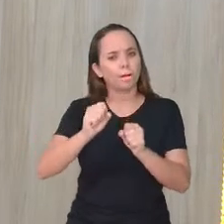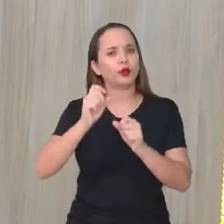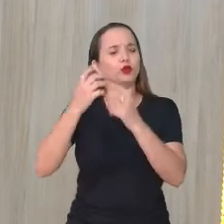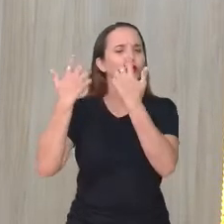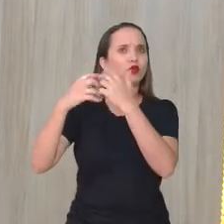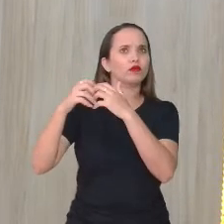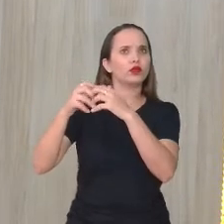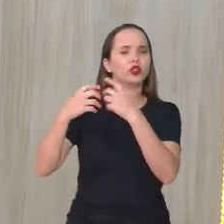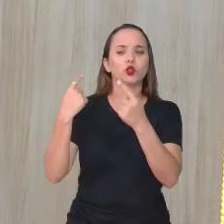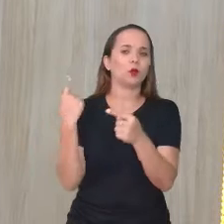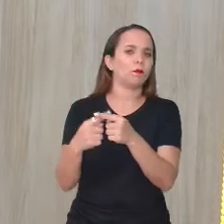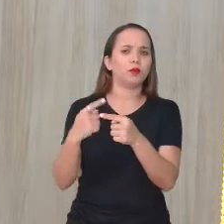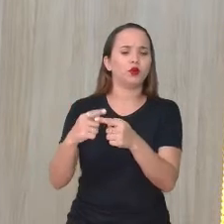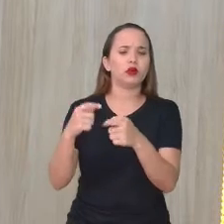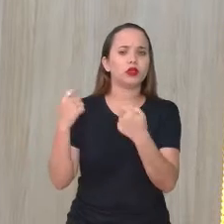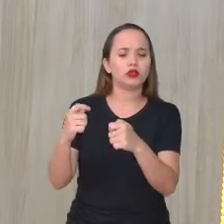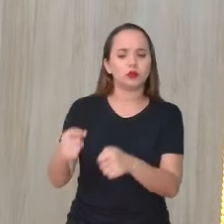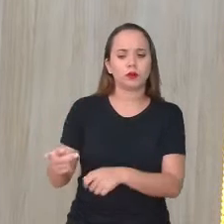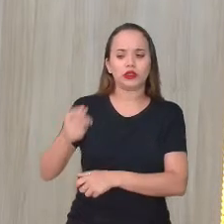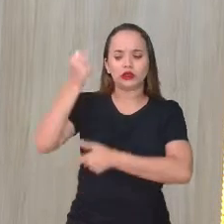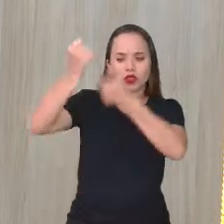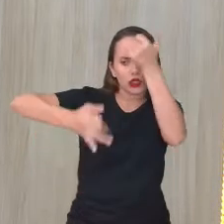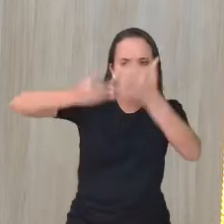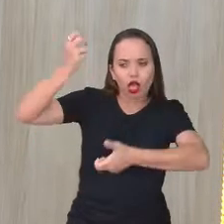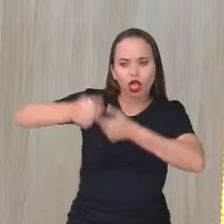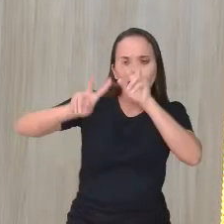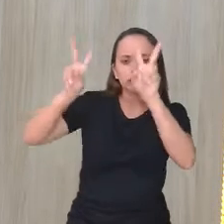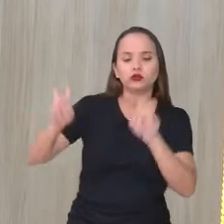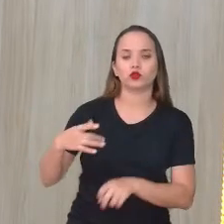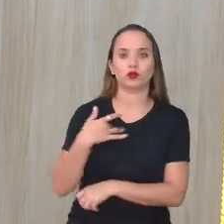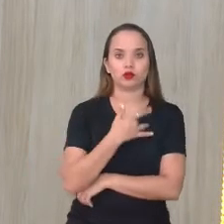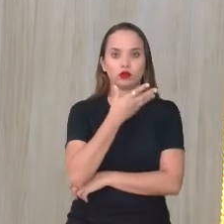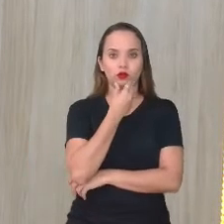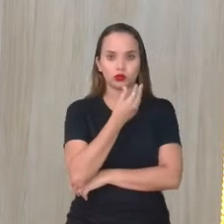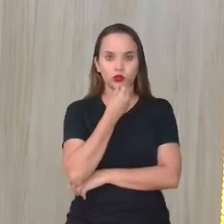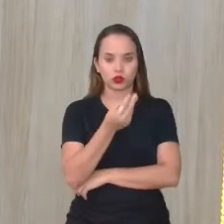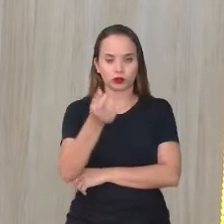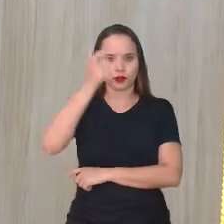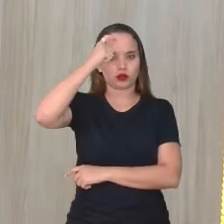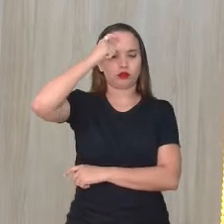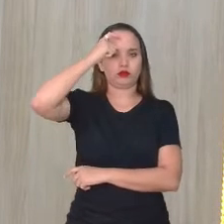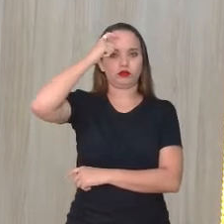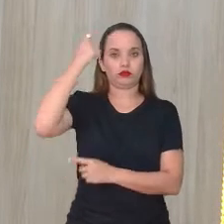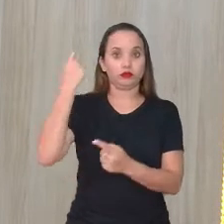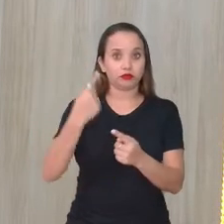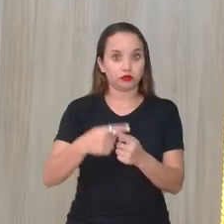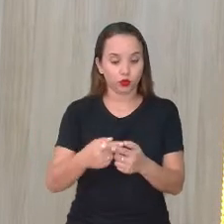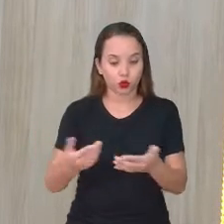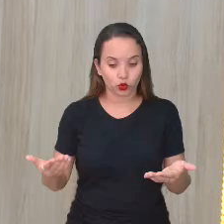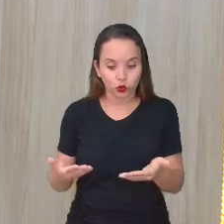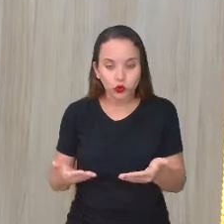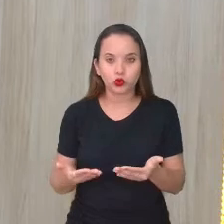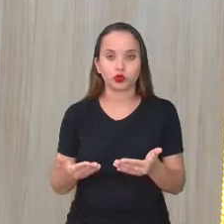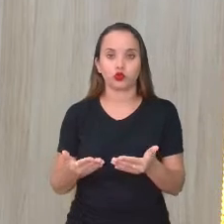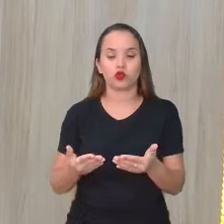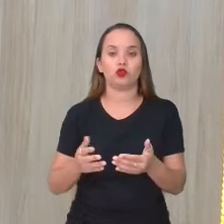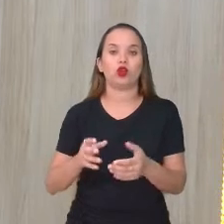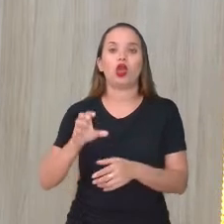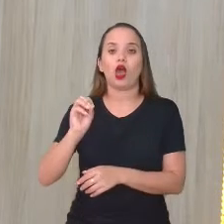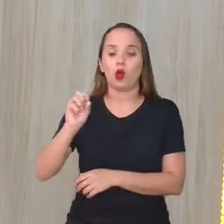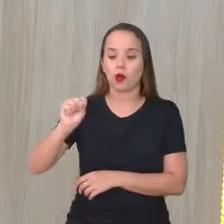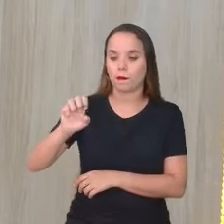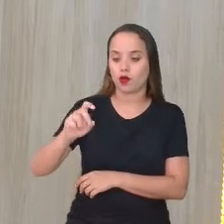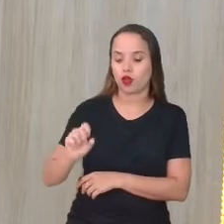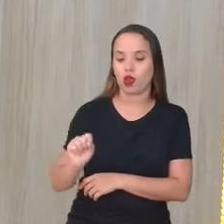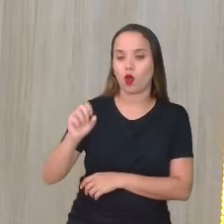que devemos falar em saúde mental masculina. O porquê? Porque, gente, atualmente, segundo a Organização Mundial da